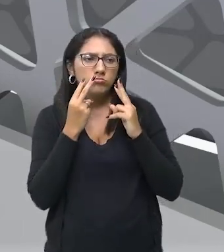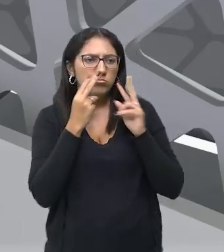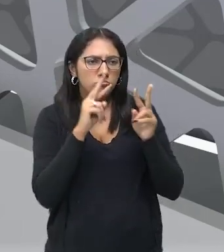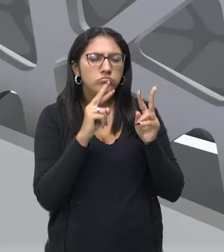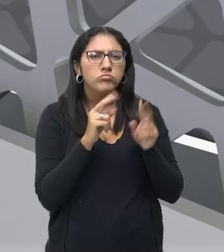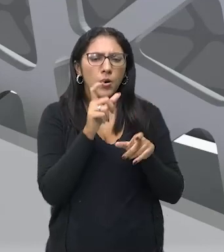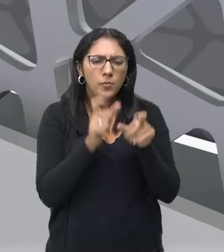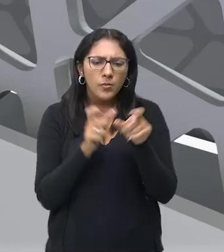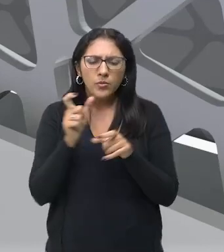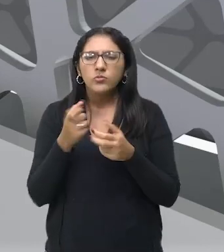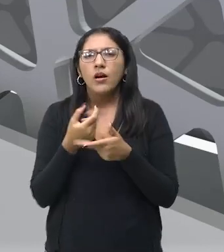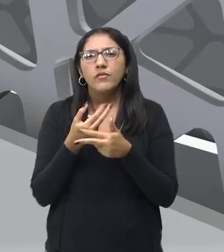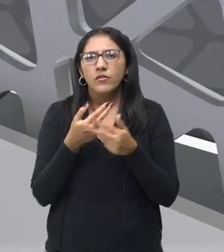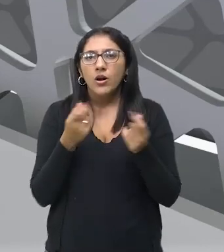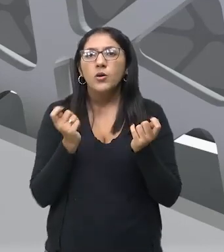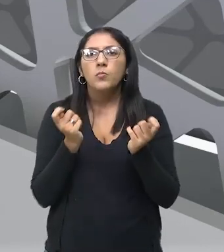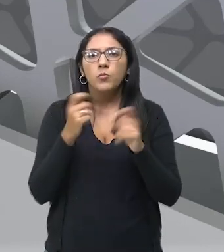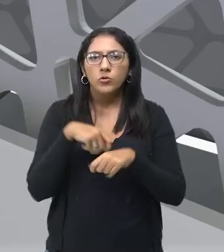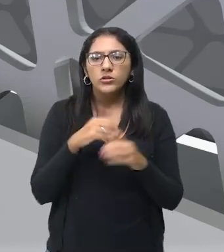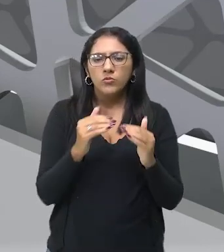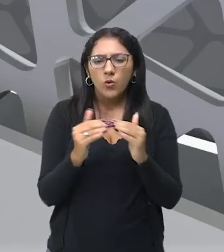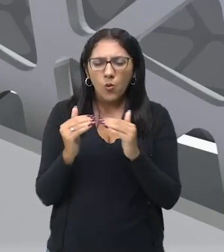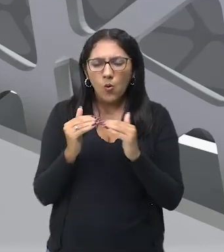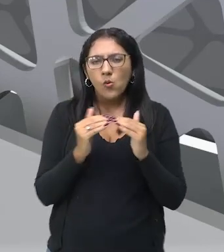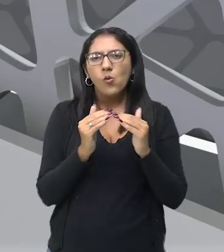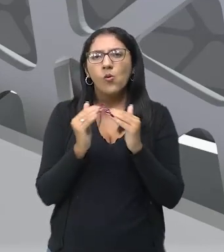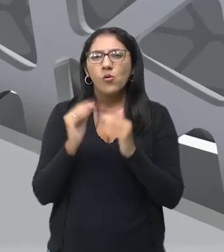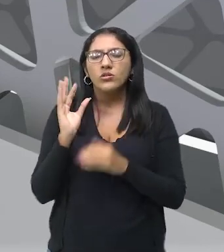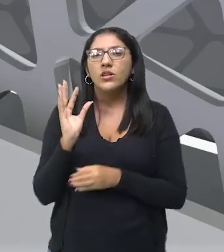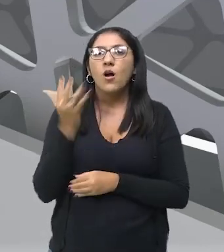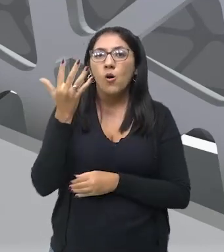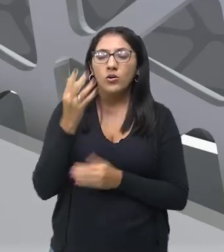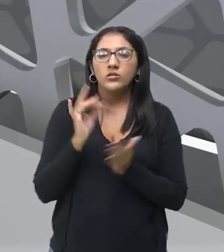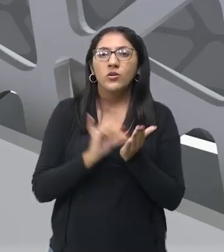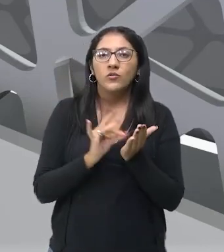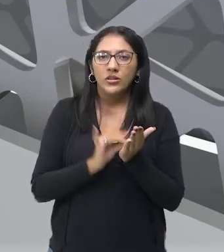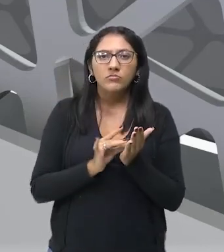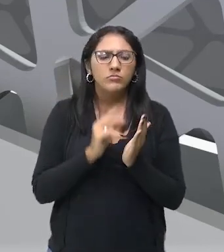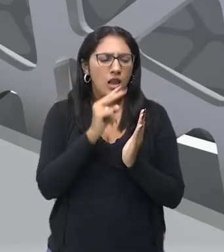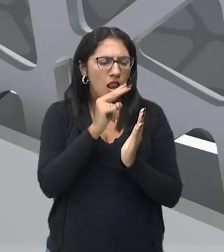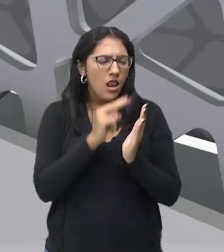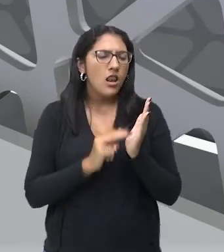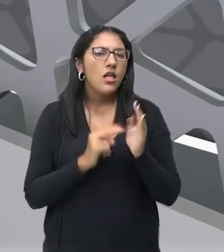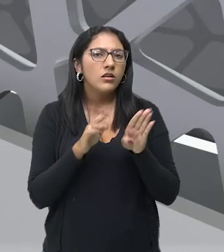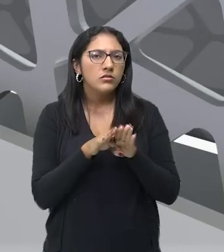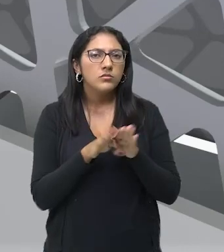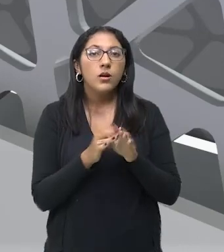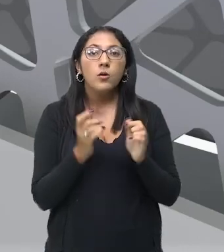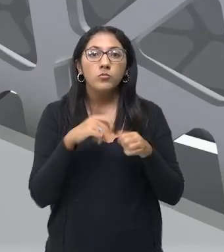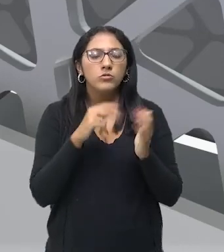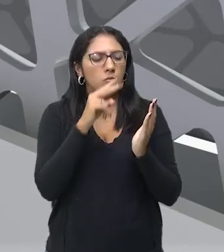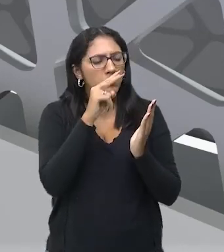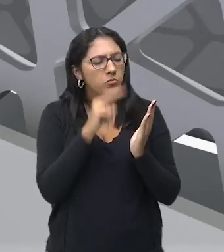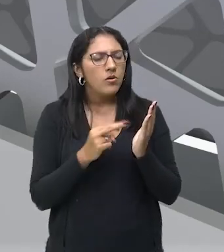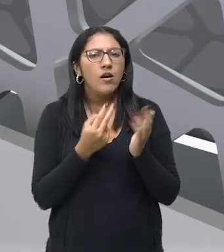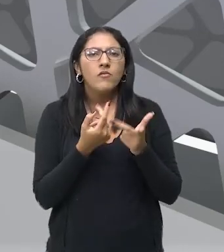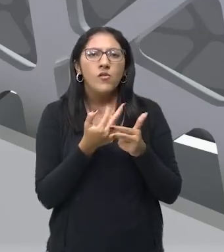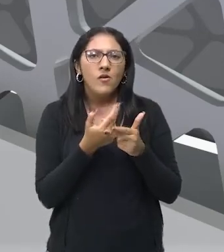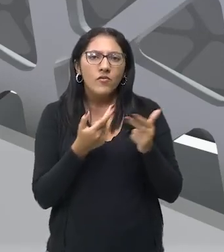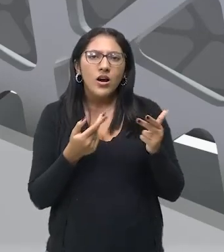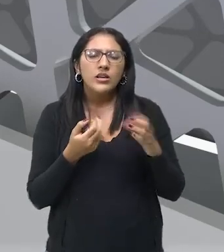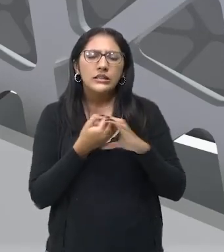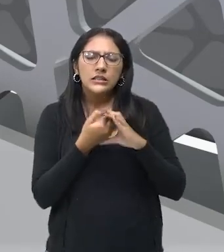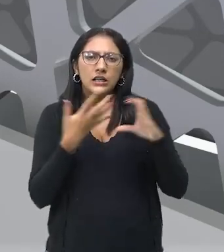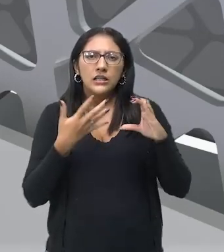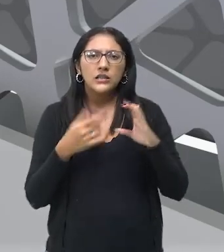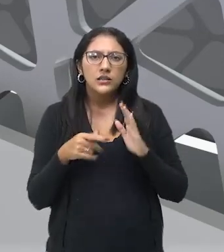quem estivesse assistindo a cena ou por outras pessoas que possam ler. Você consegue encontrar elementos que vão comprovar